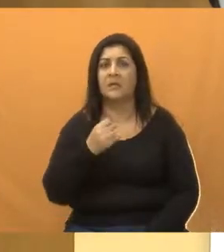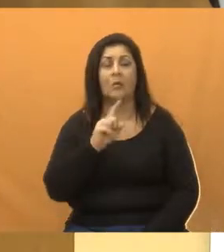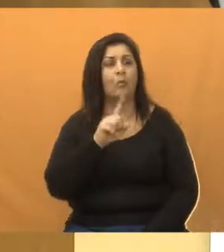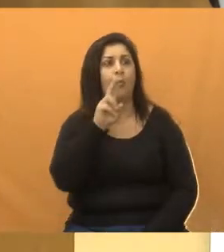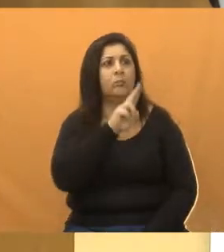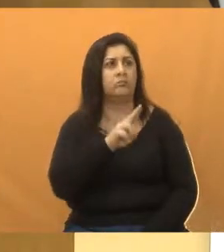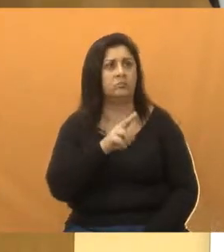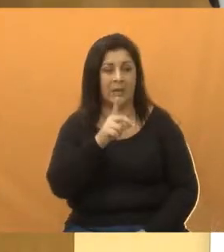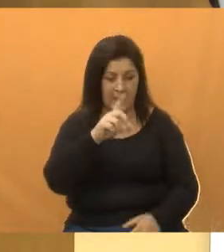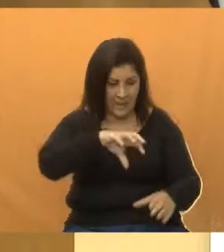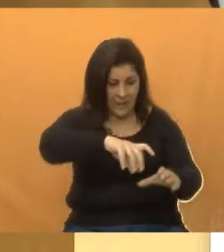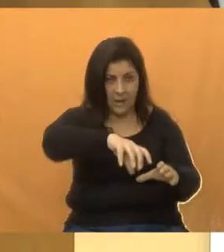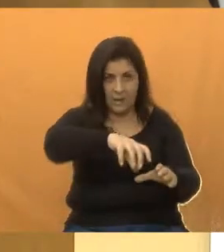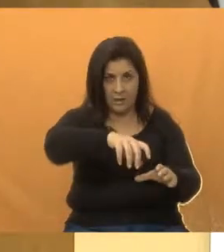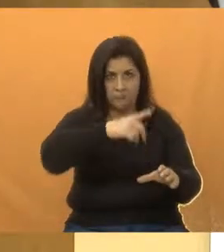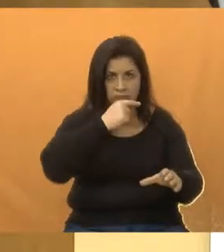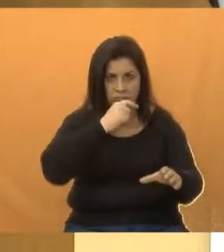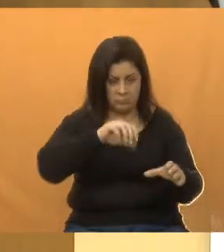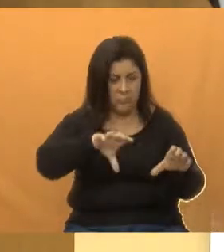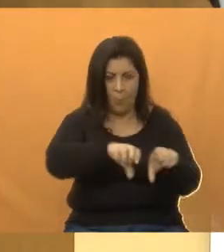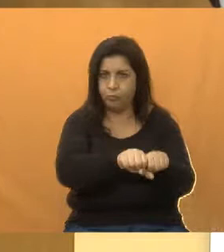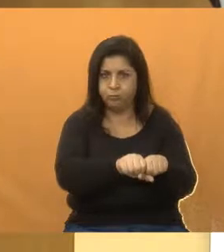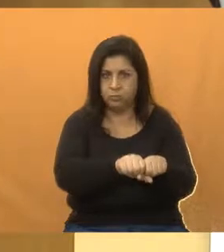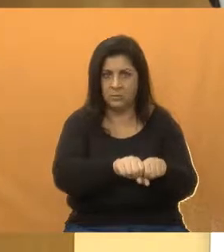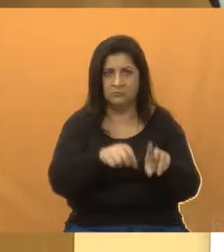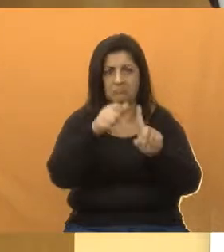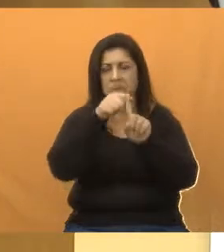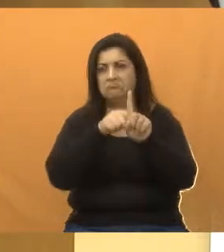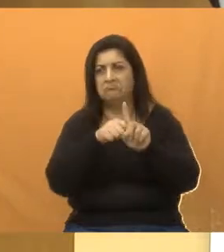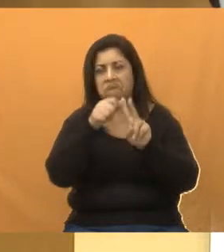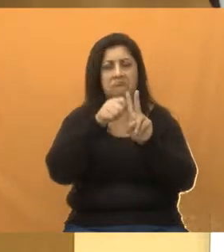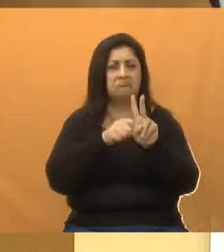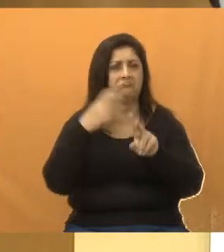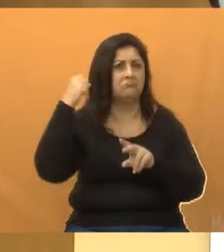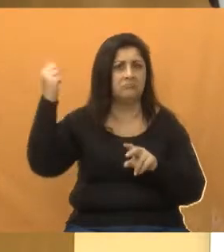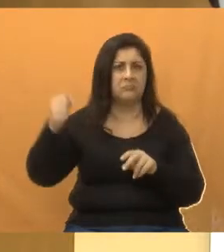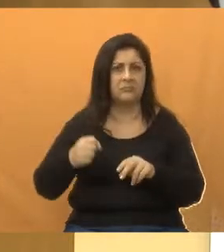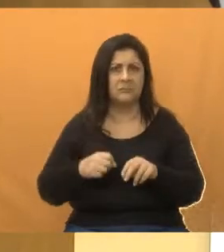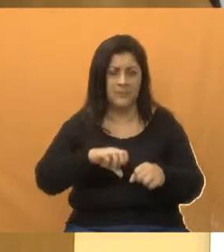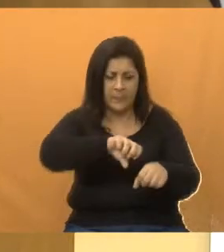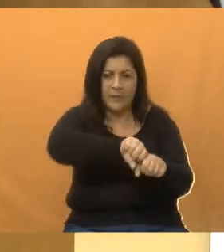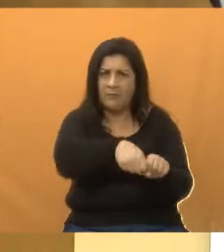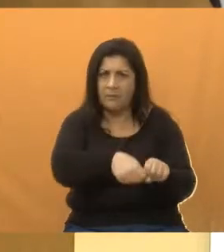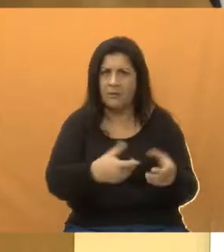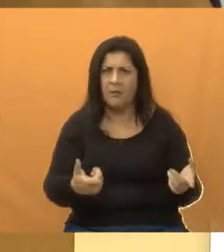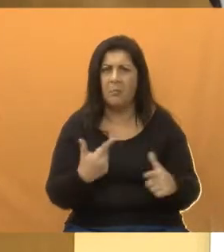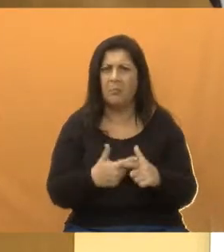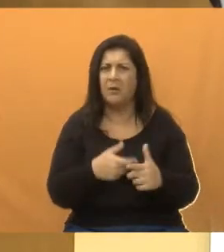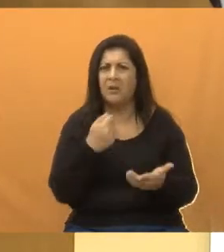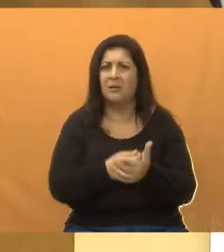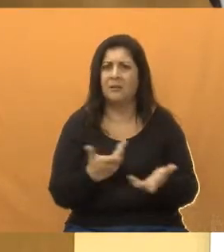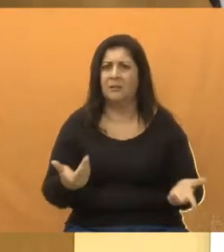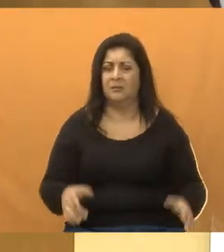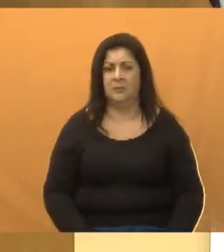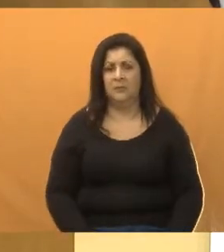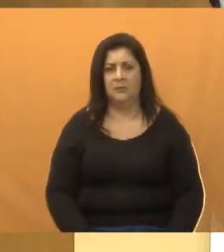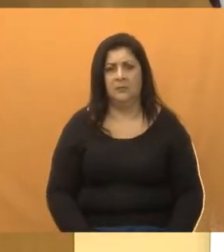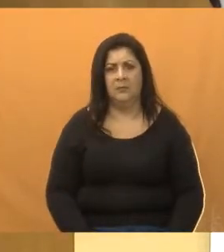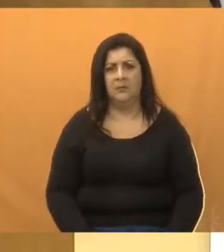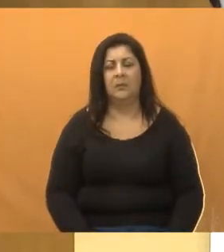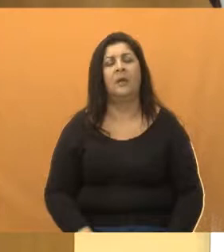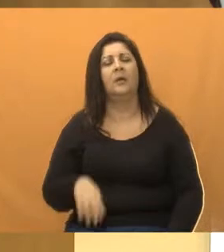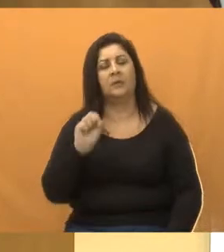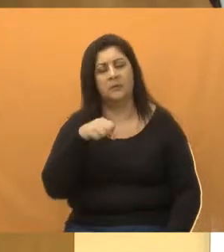abriu a torneira da sua casa, você passou 1 mês, 2 meses, e ali a torneira está fechada, por que você pagar essa taxa? Aí sim são